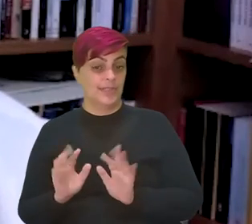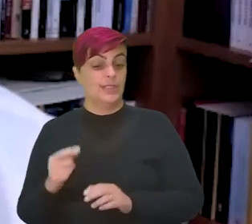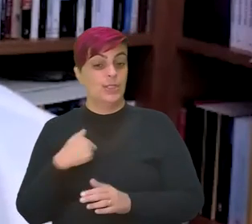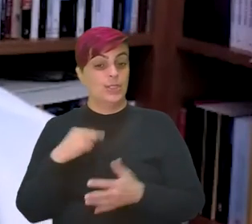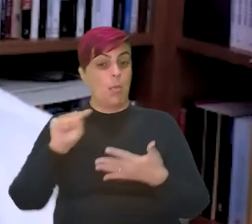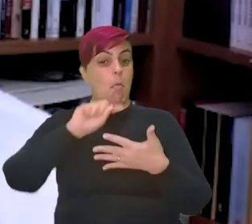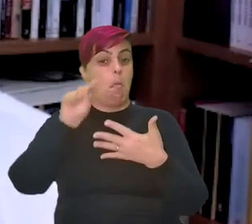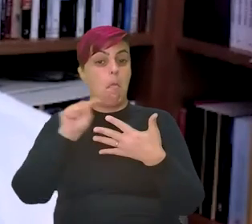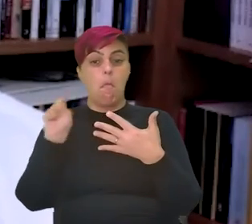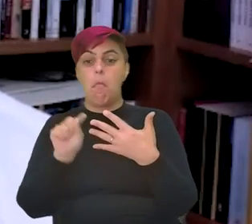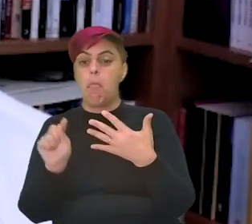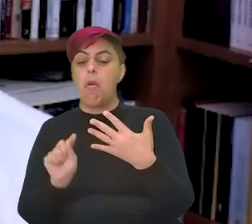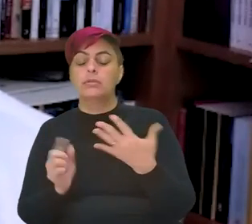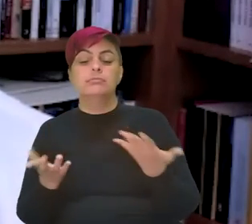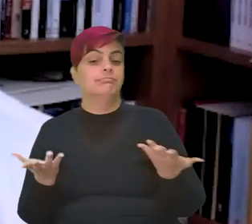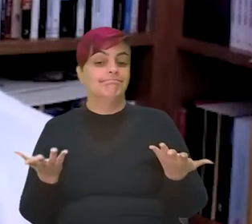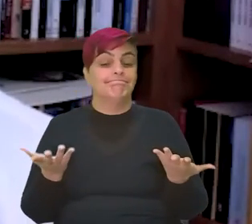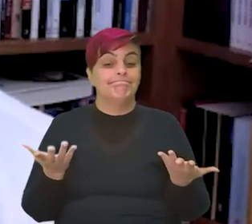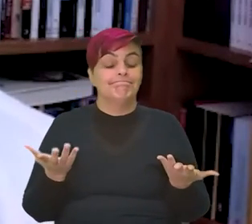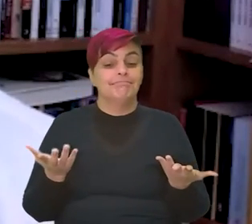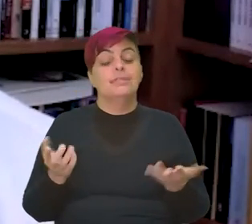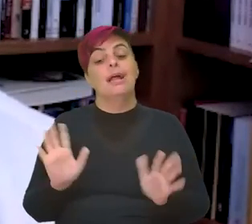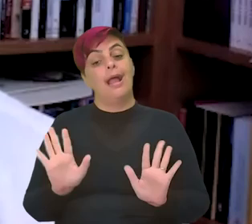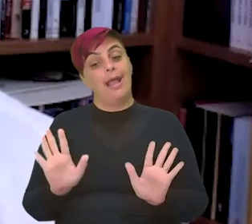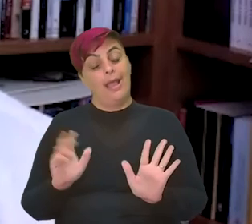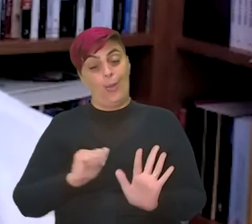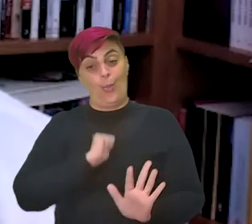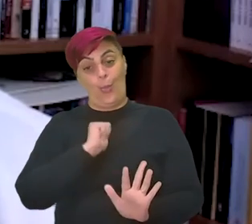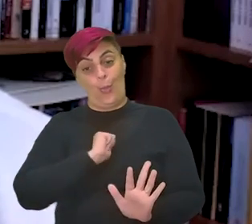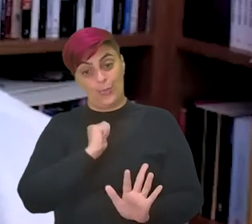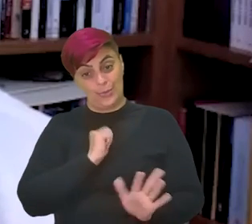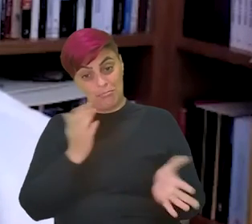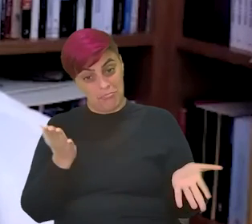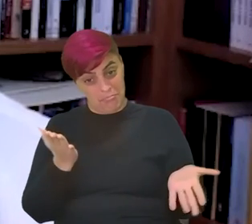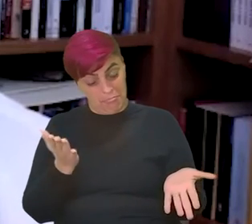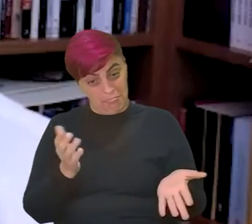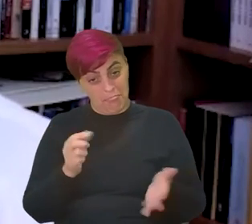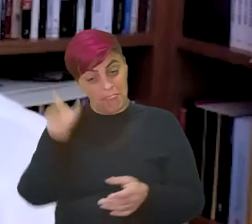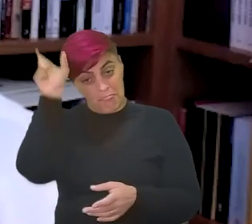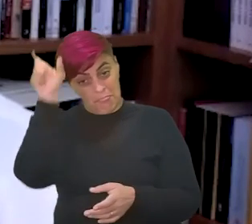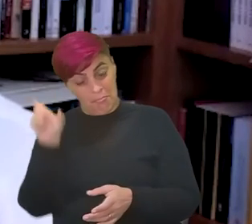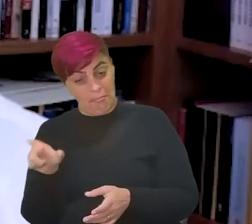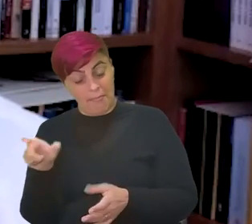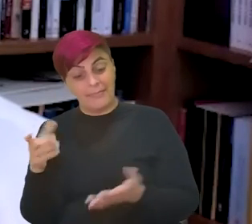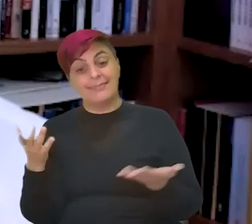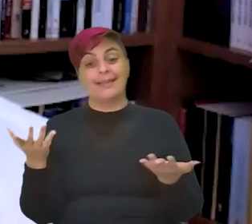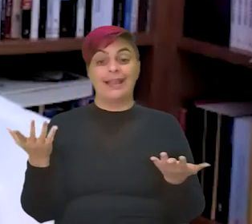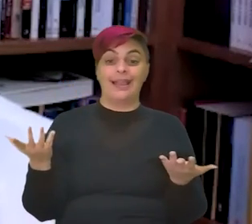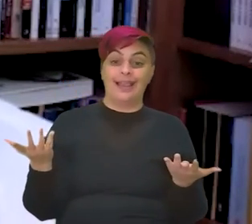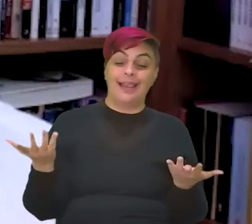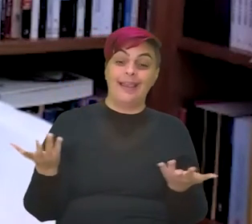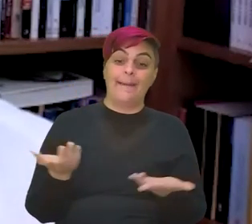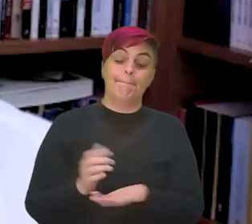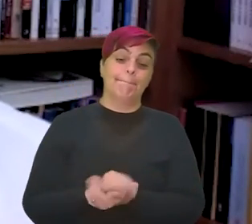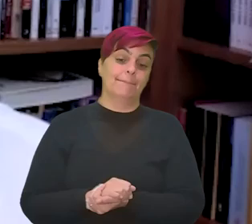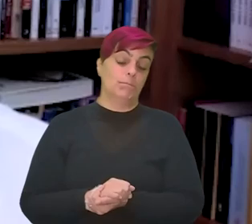aí vinha hipóteses. Bom, aí os antropólogos, nós antropólogos, realmente,